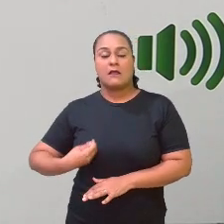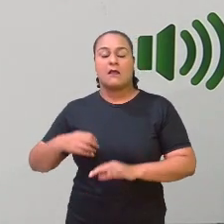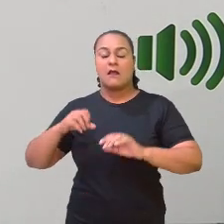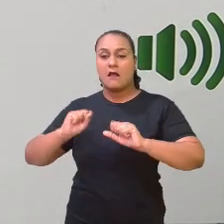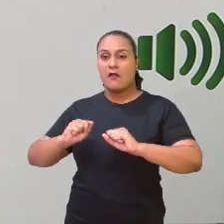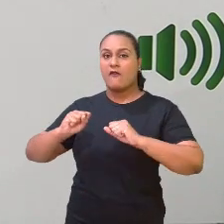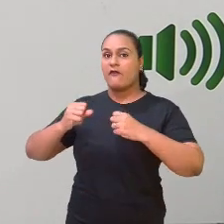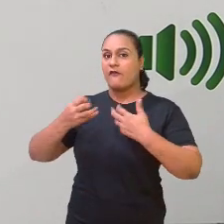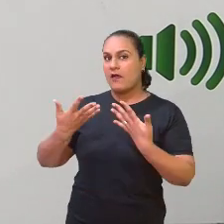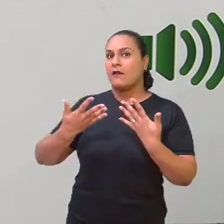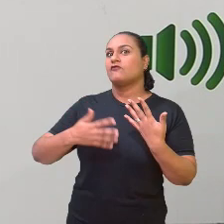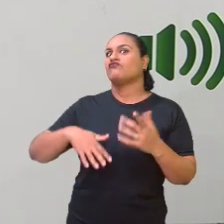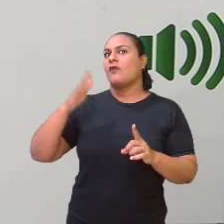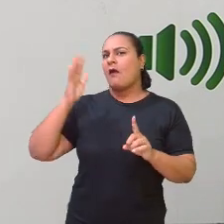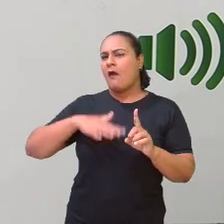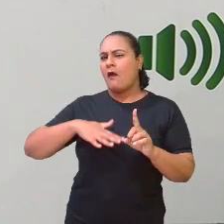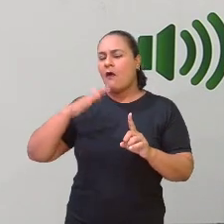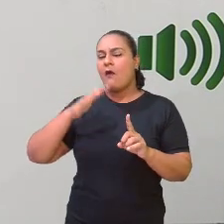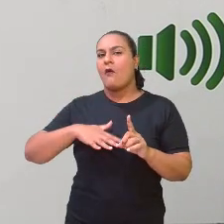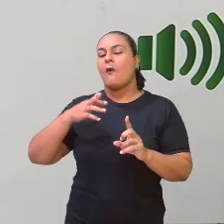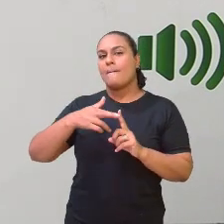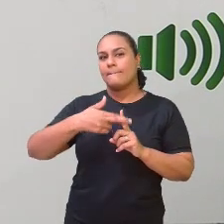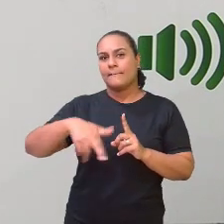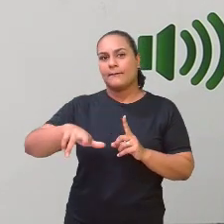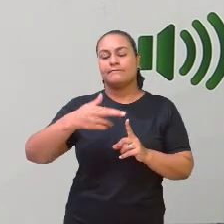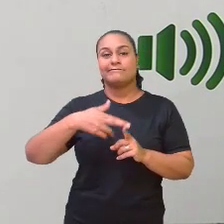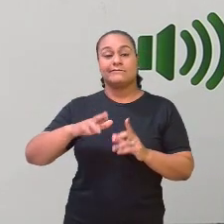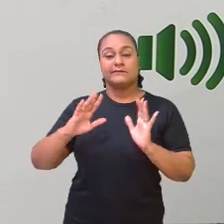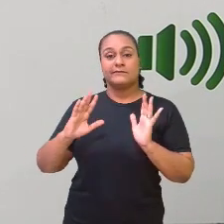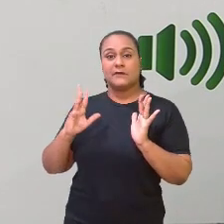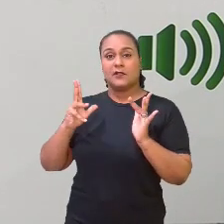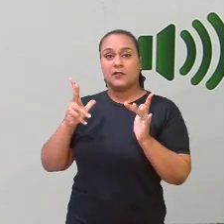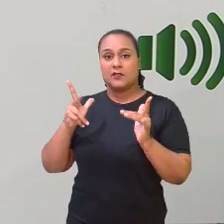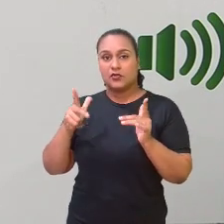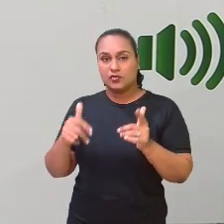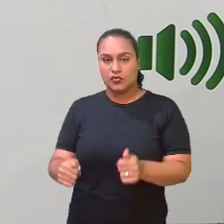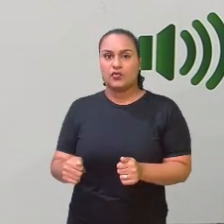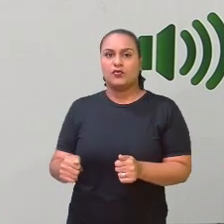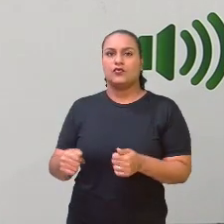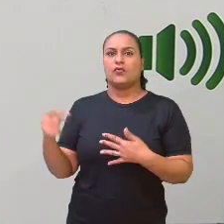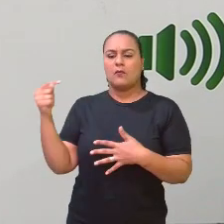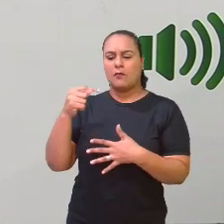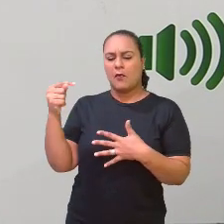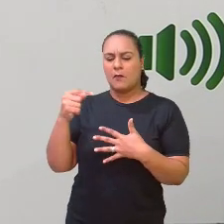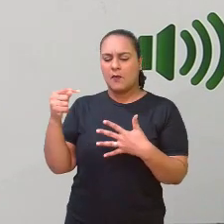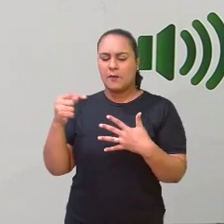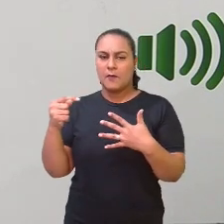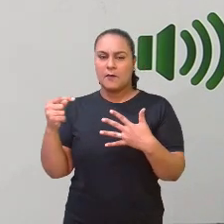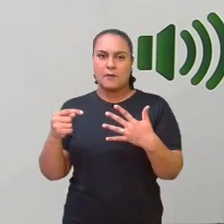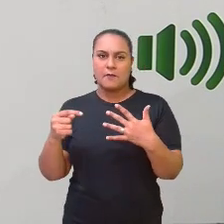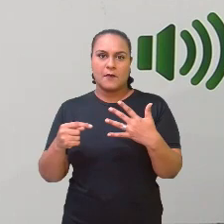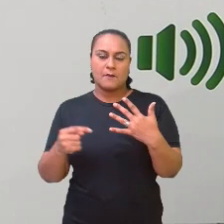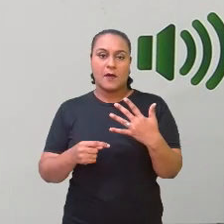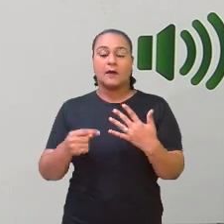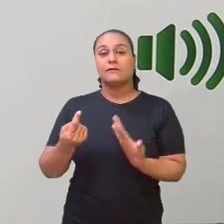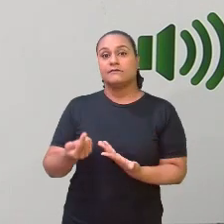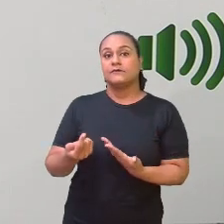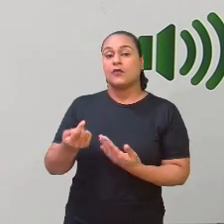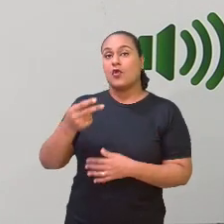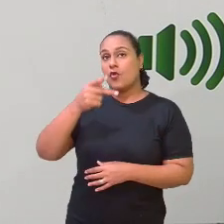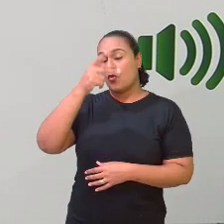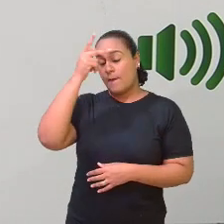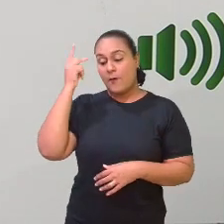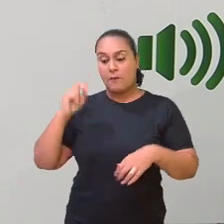rituais religiosos. Então, todo esse trabalho do homem das cavernas, se ele fosse fazer